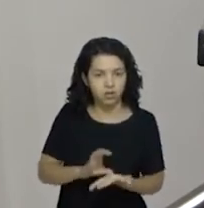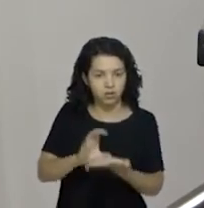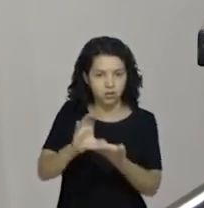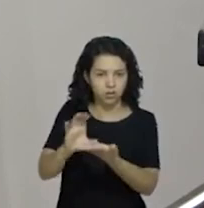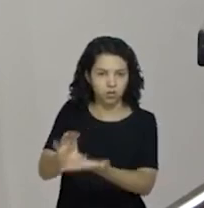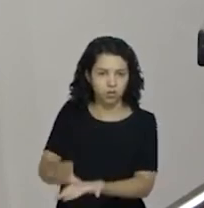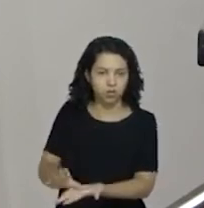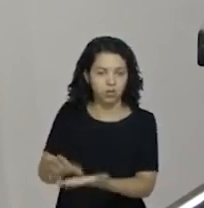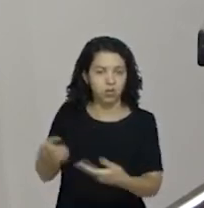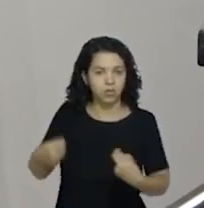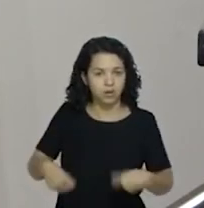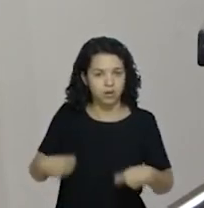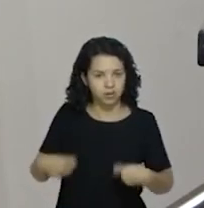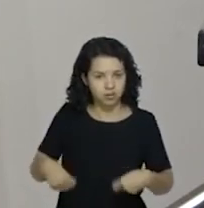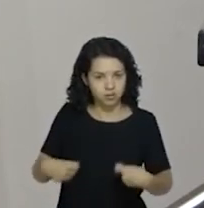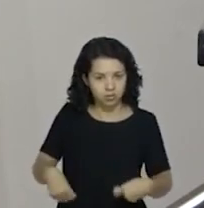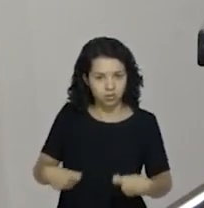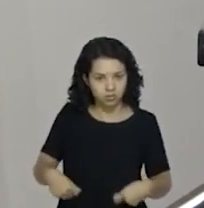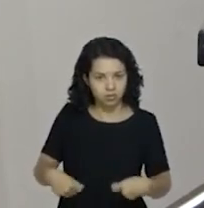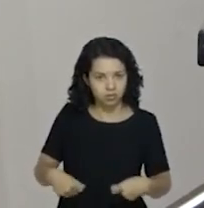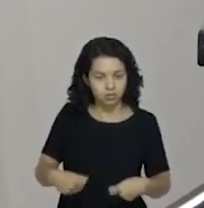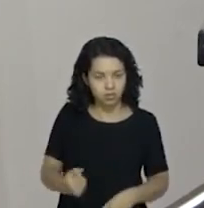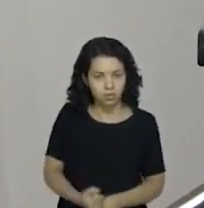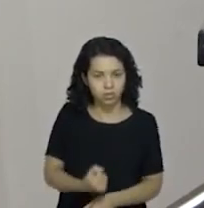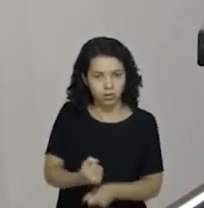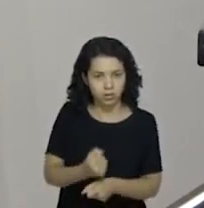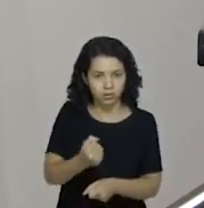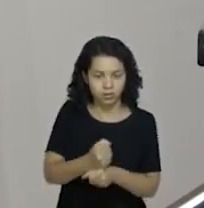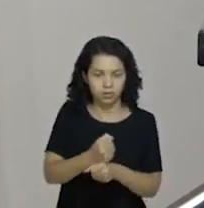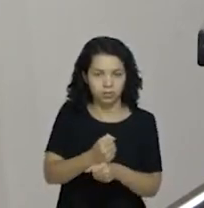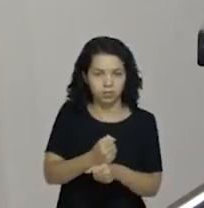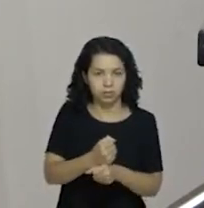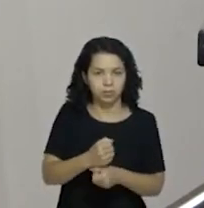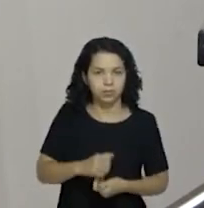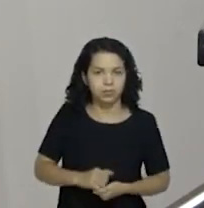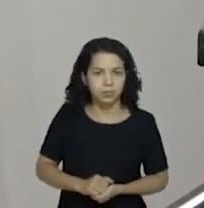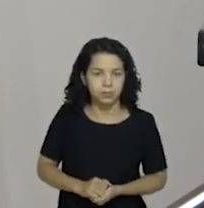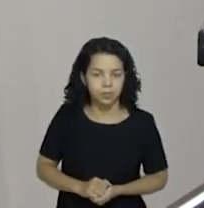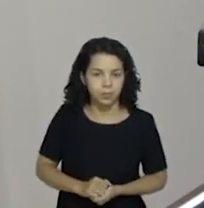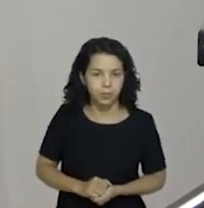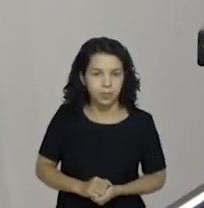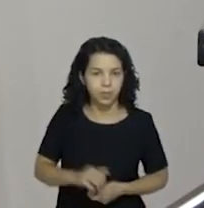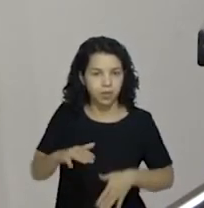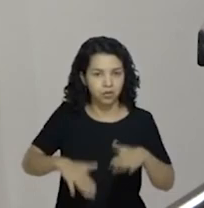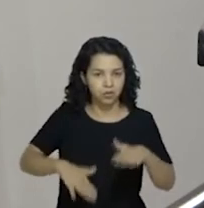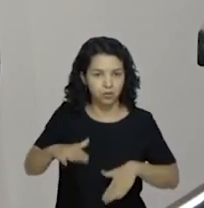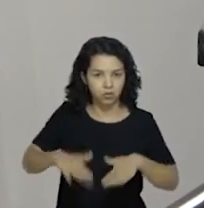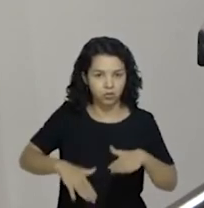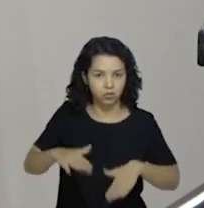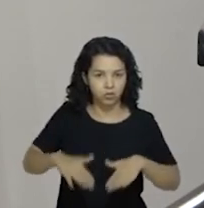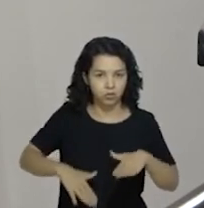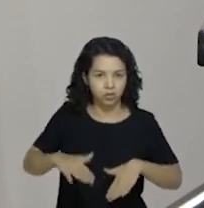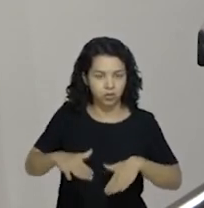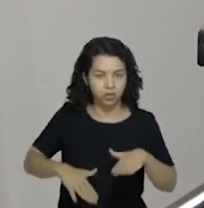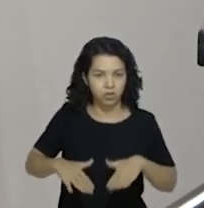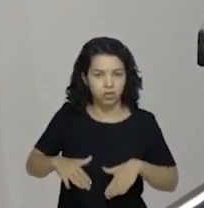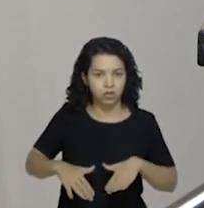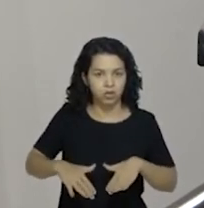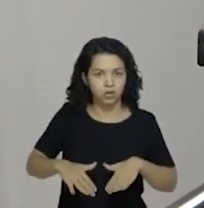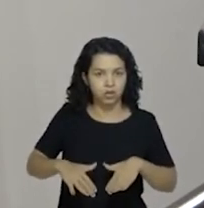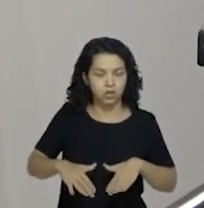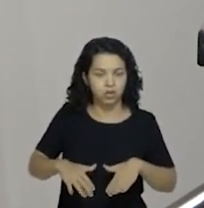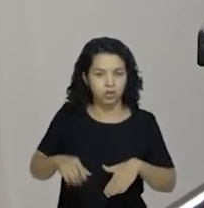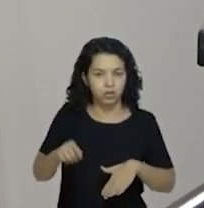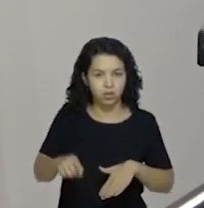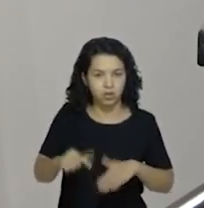necessários em sua propriedade muitas vezes vão de mãos vazias